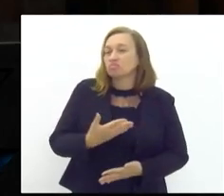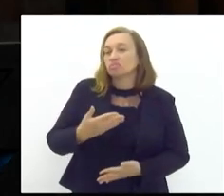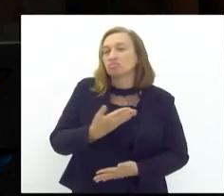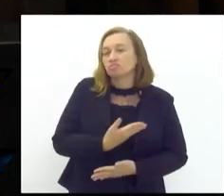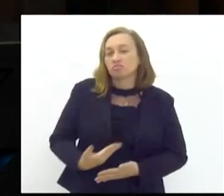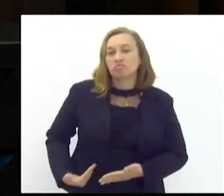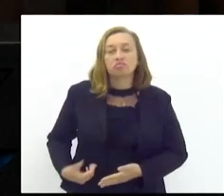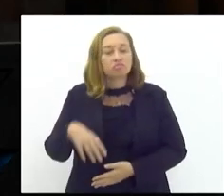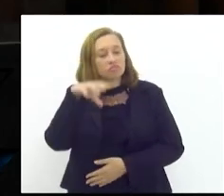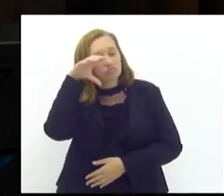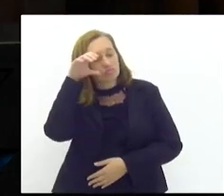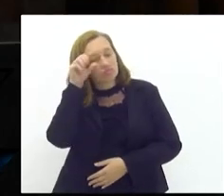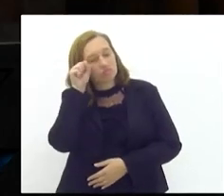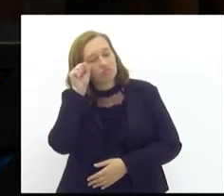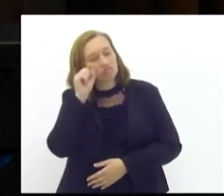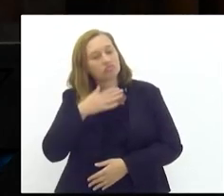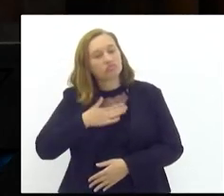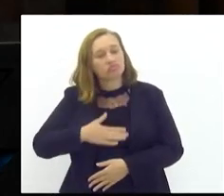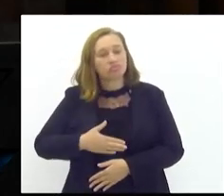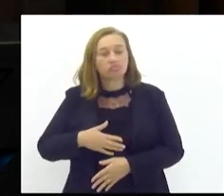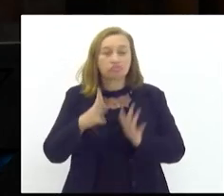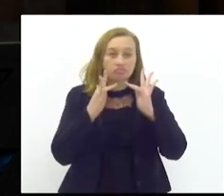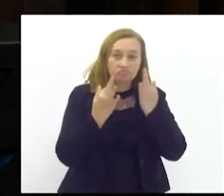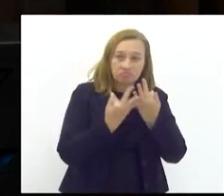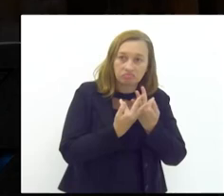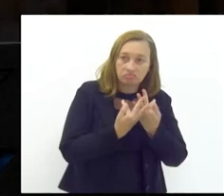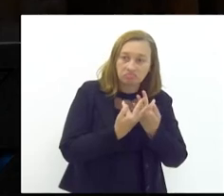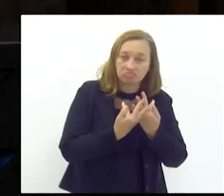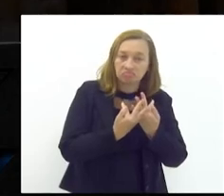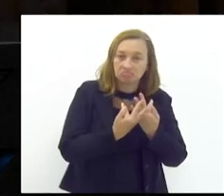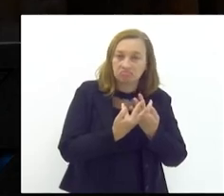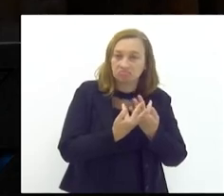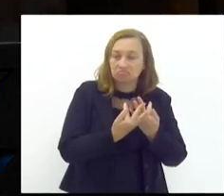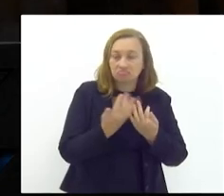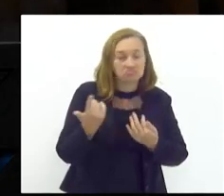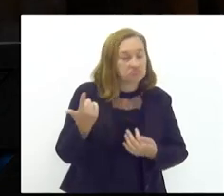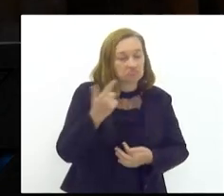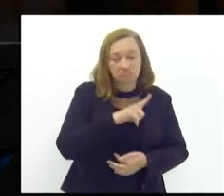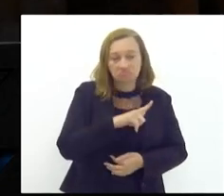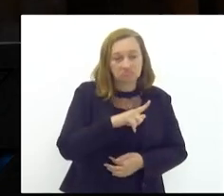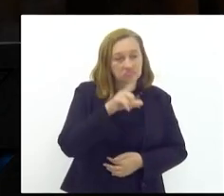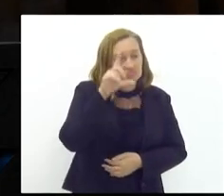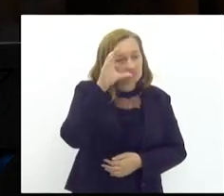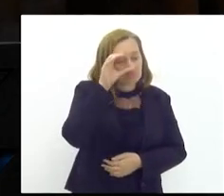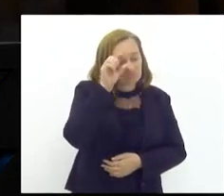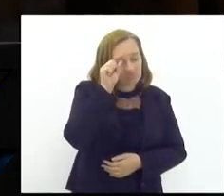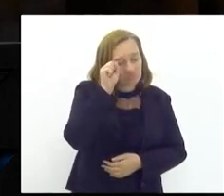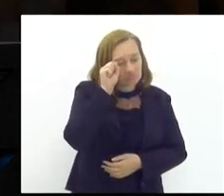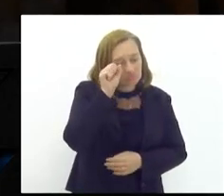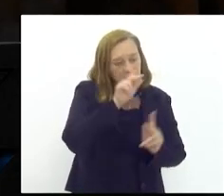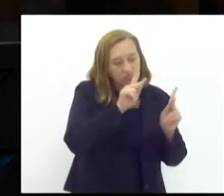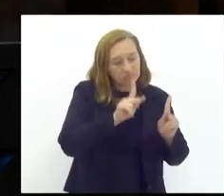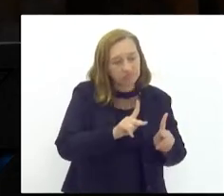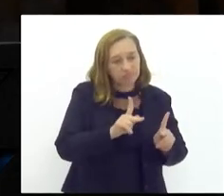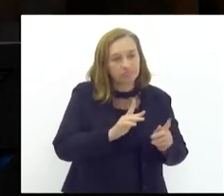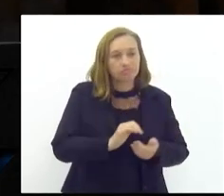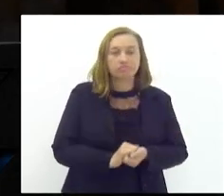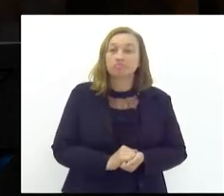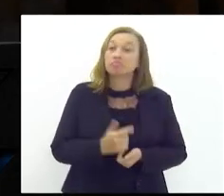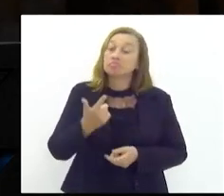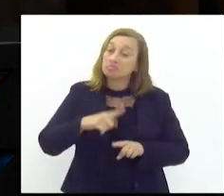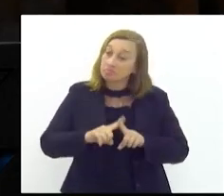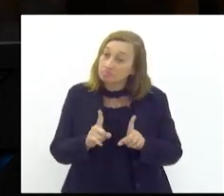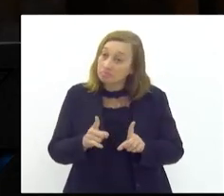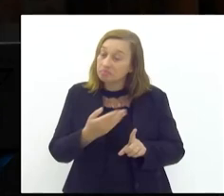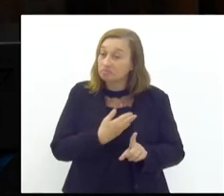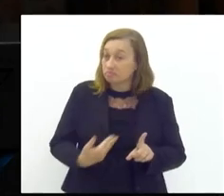tranquilo essas famílias não terão um dia de tranquilidade mas o governo